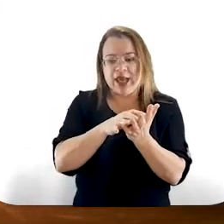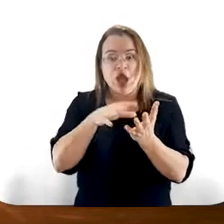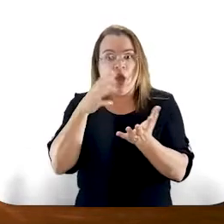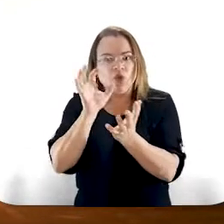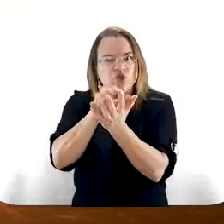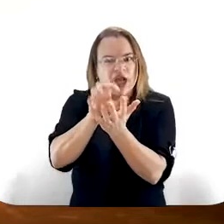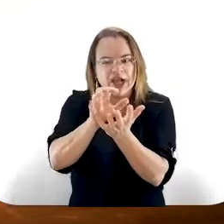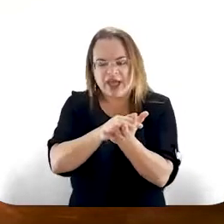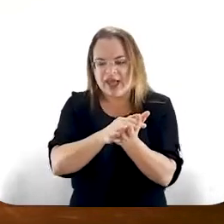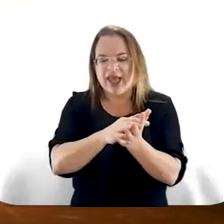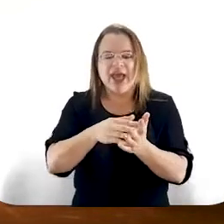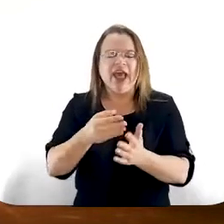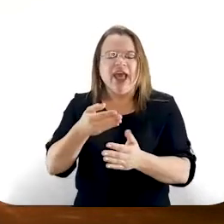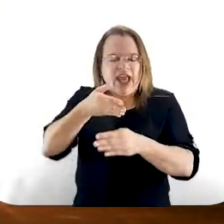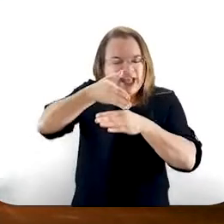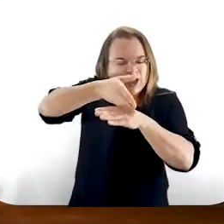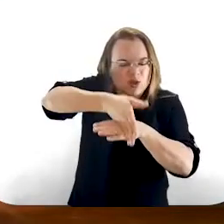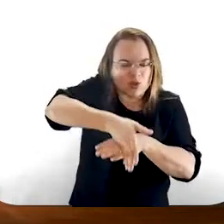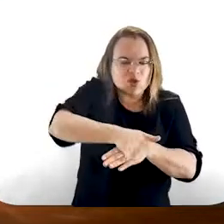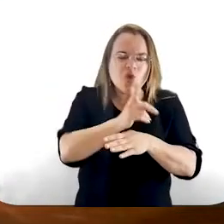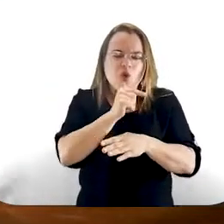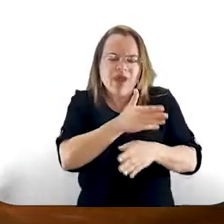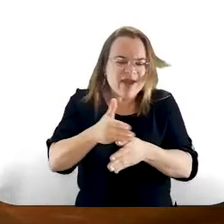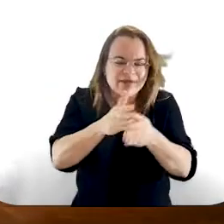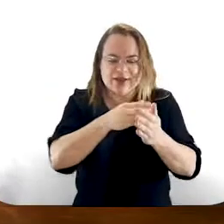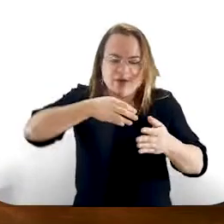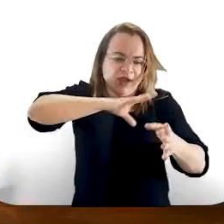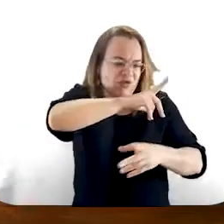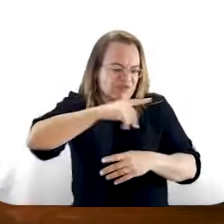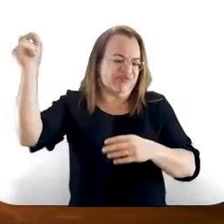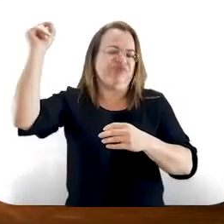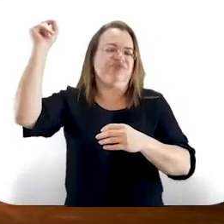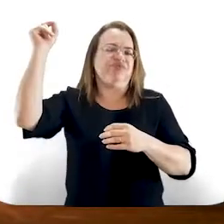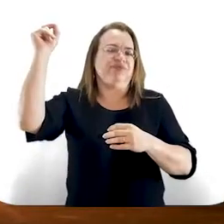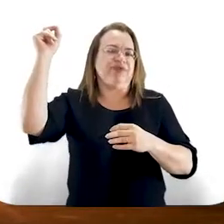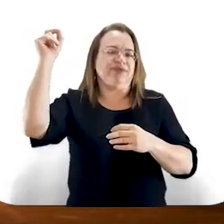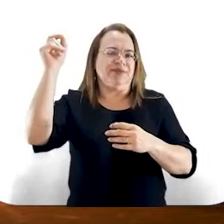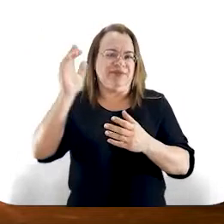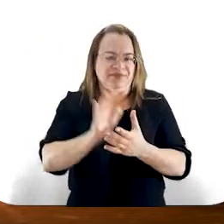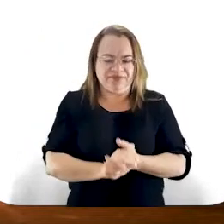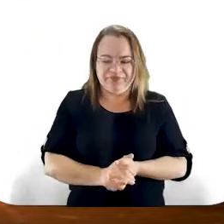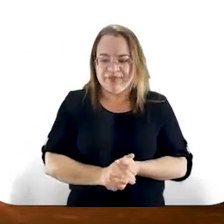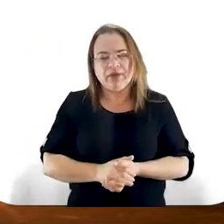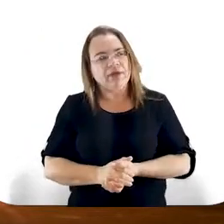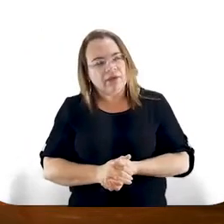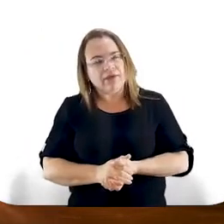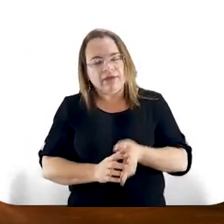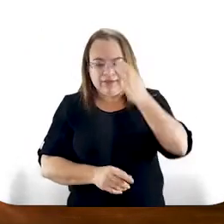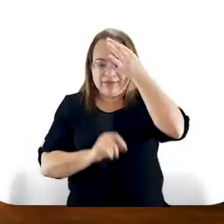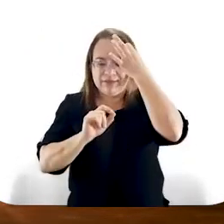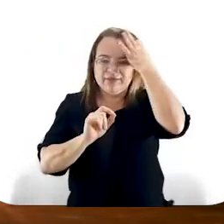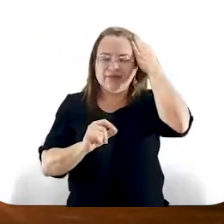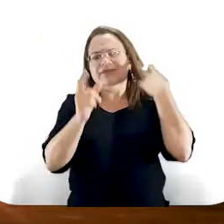danado do jacaré entrou rio adentro e ó, foi-se embora. Verdade.